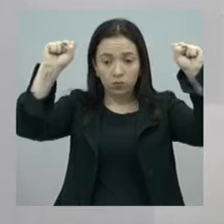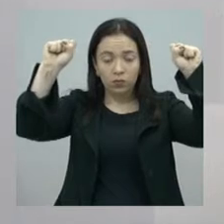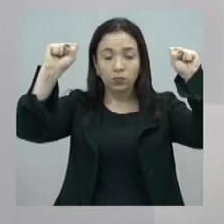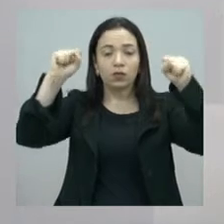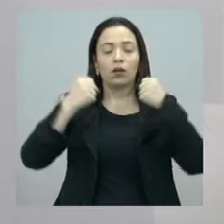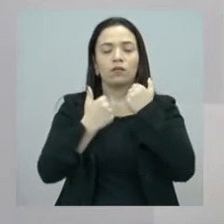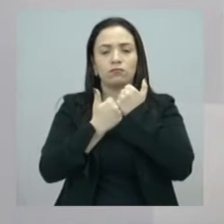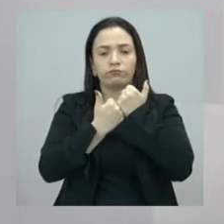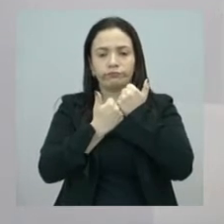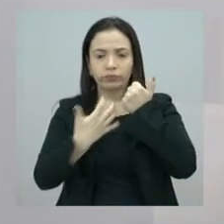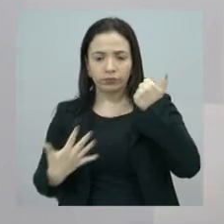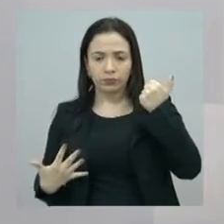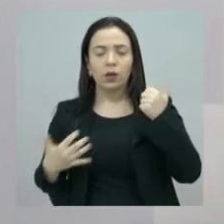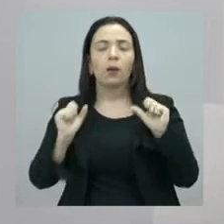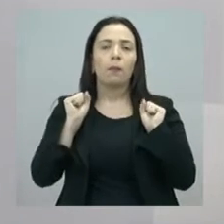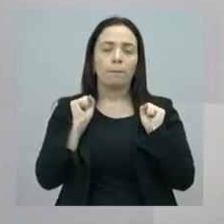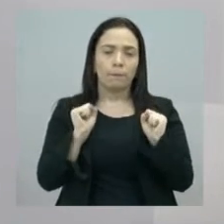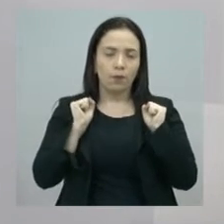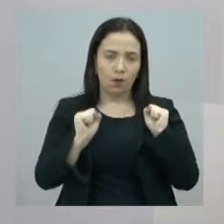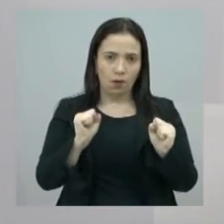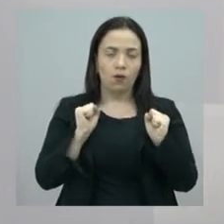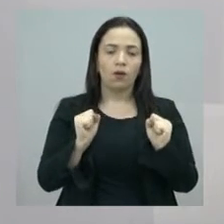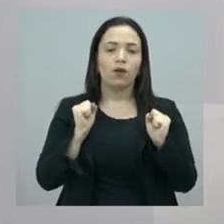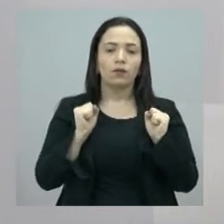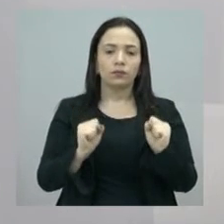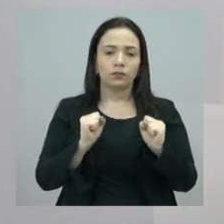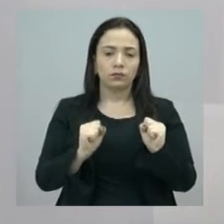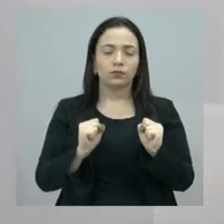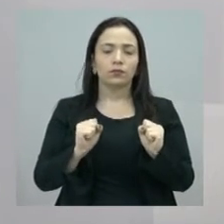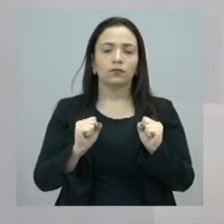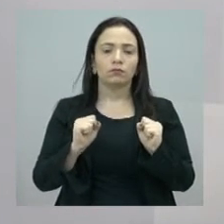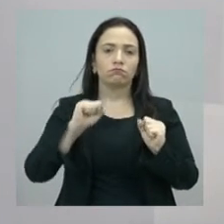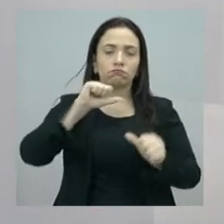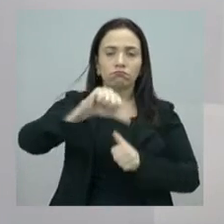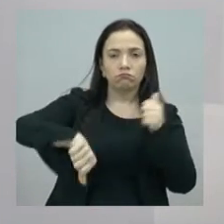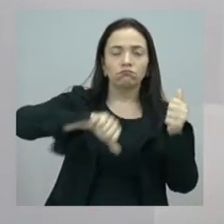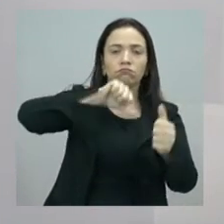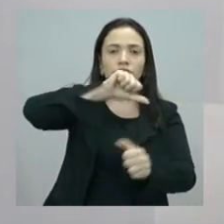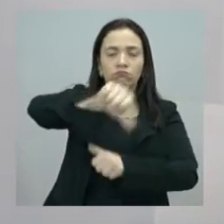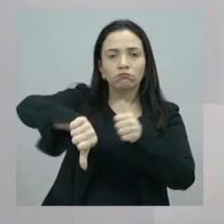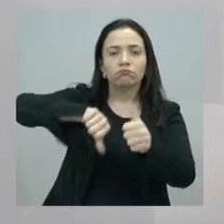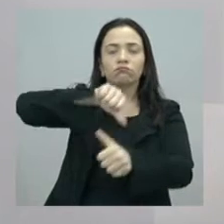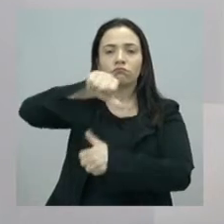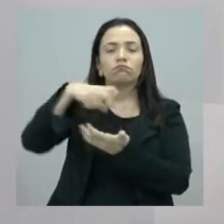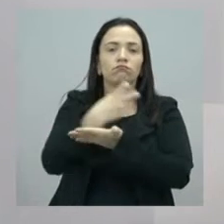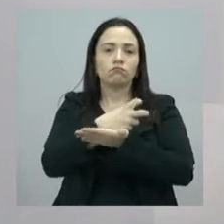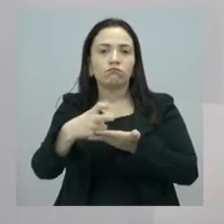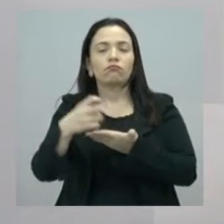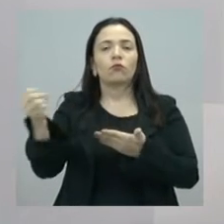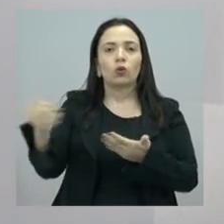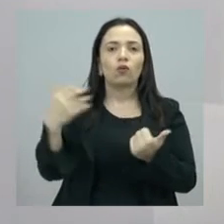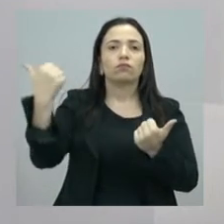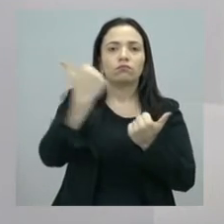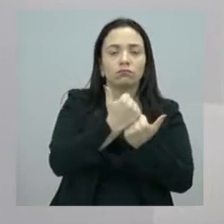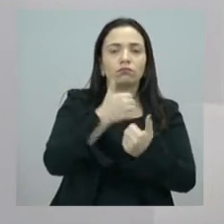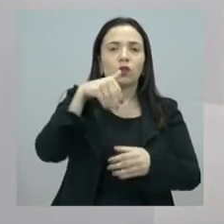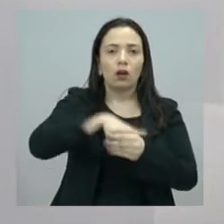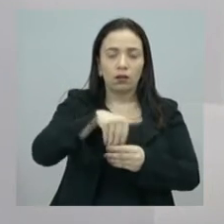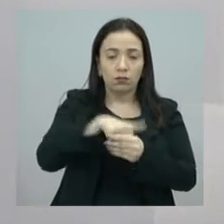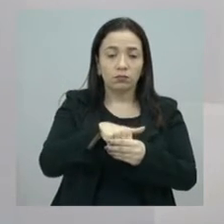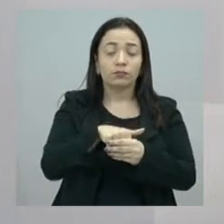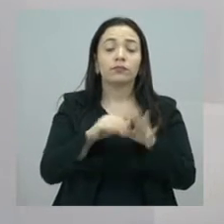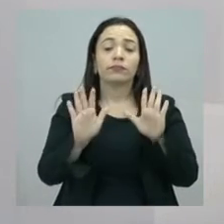seus membros, podem estar permanentemente se renovando, passando pelo processo.